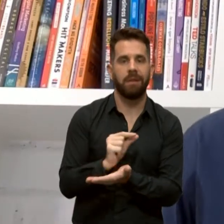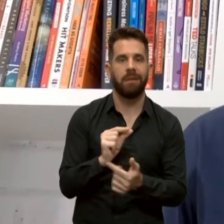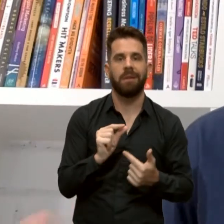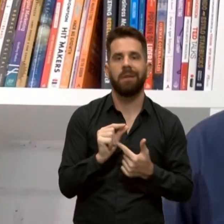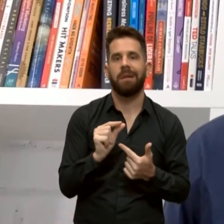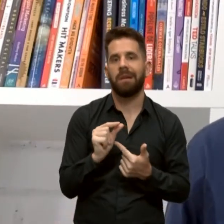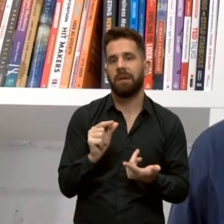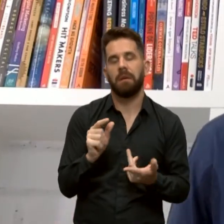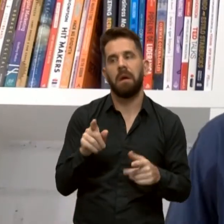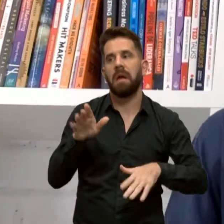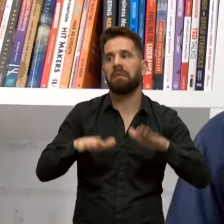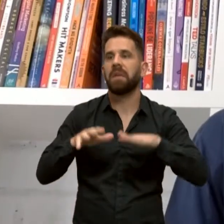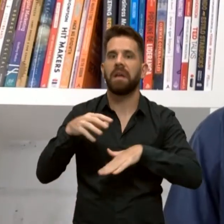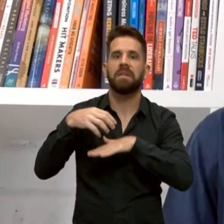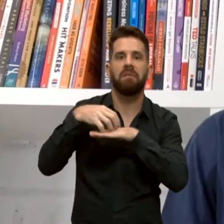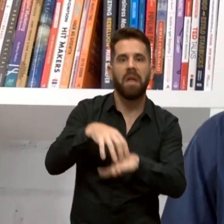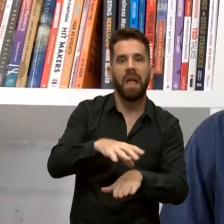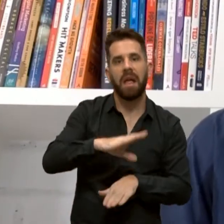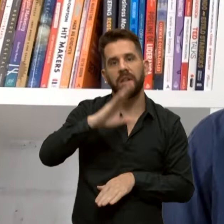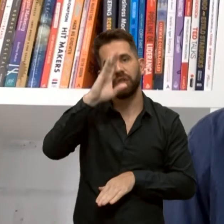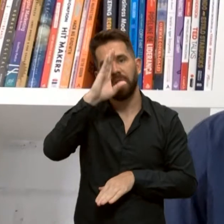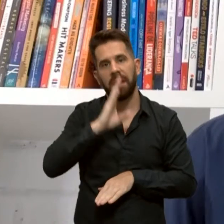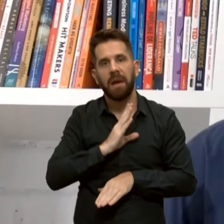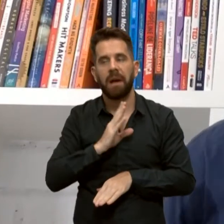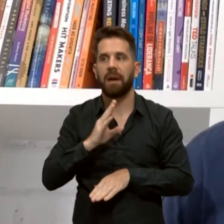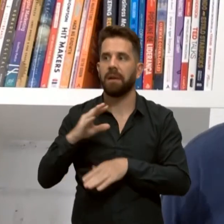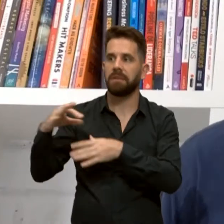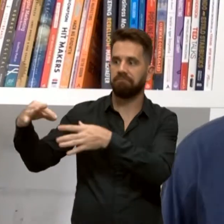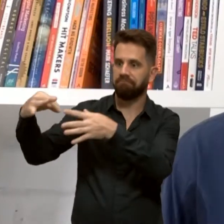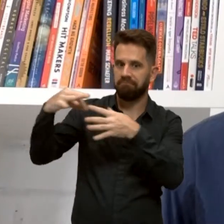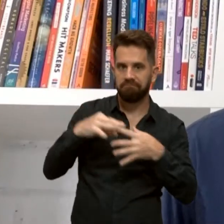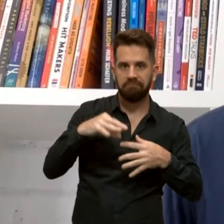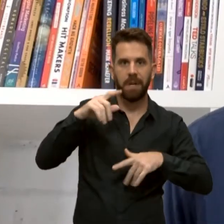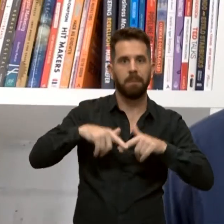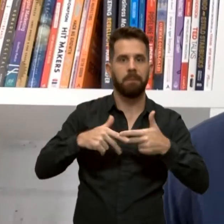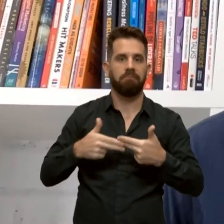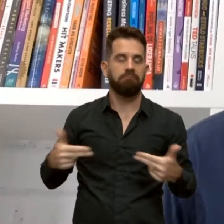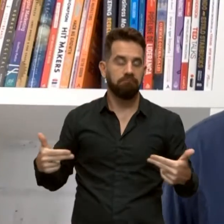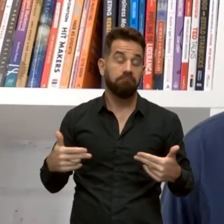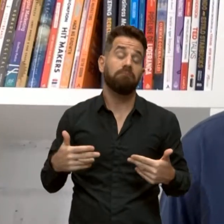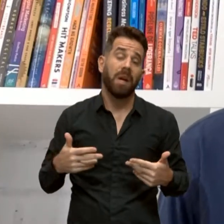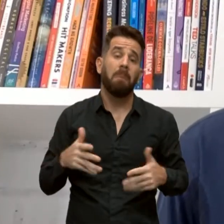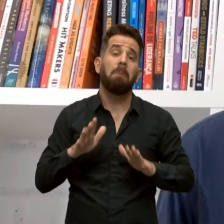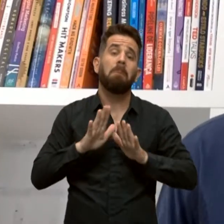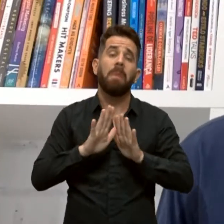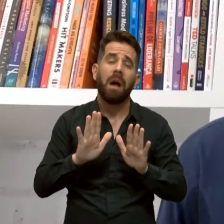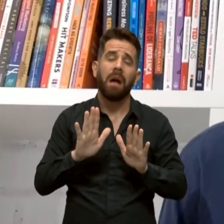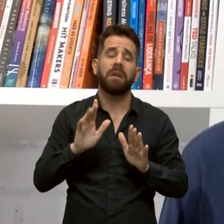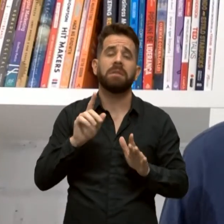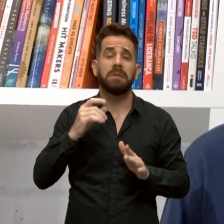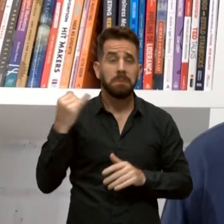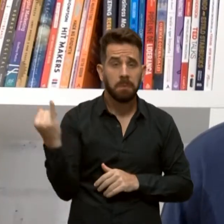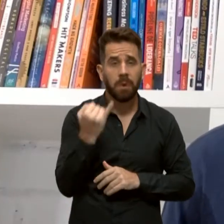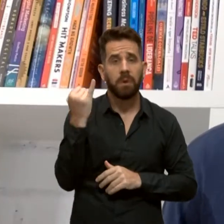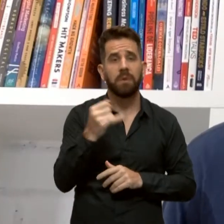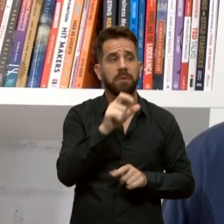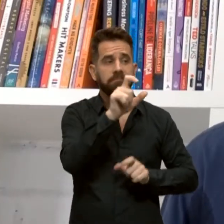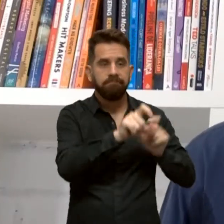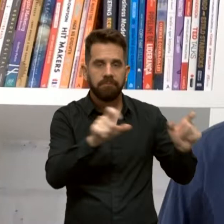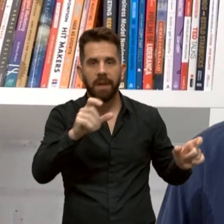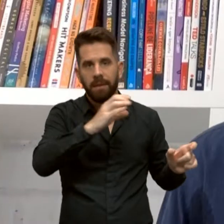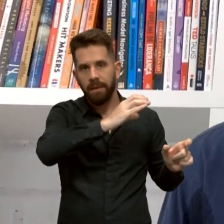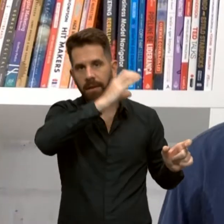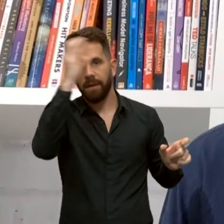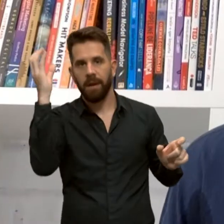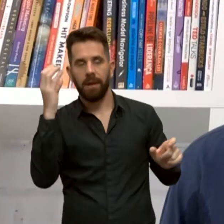para ter um frete grátis, né? Não necessariamente para um serviço. Então, é importante entender o que esse cliente quer, lembrar